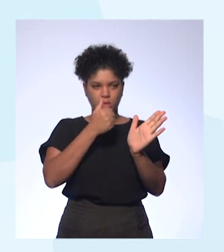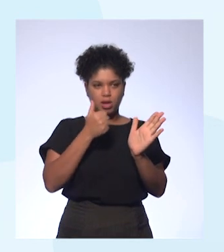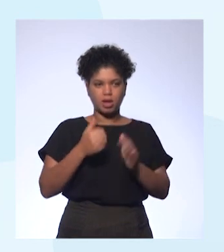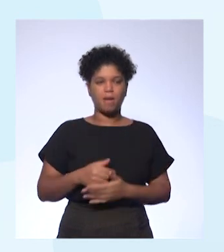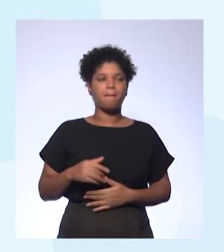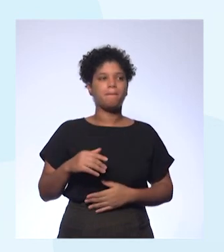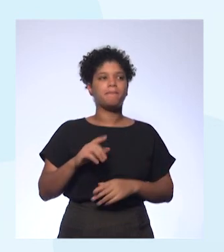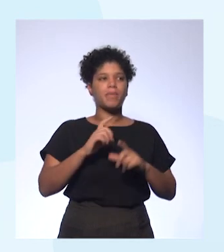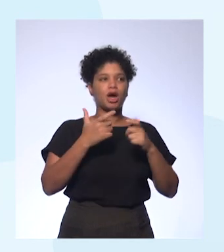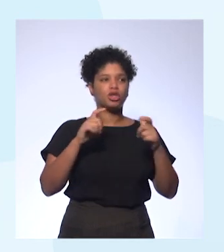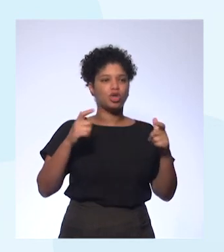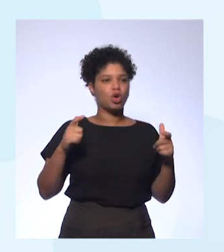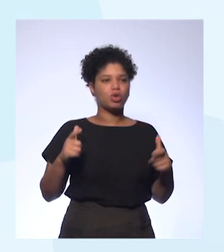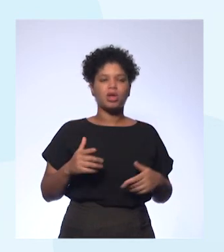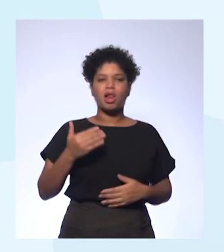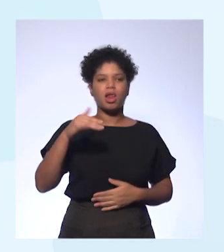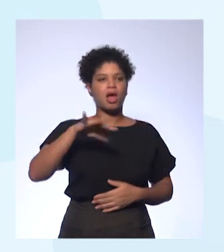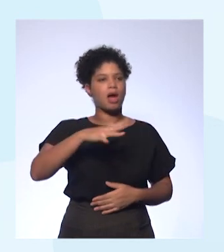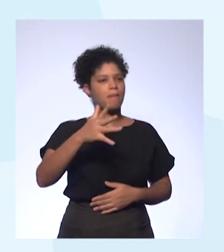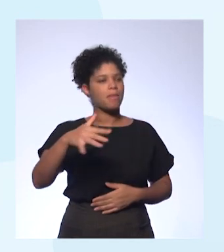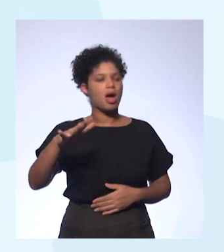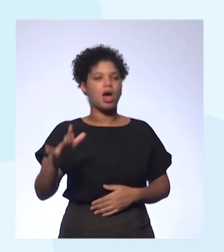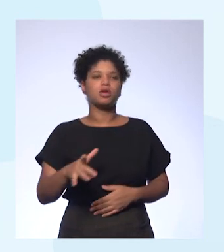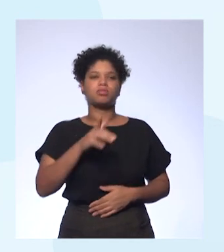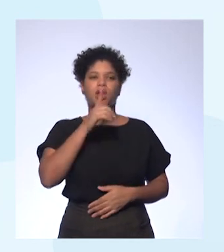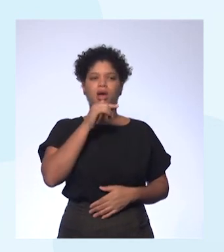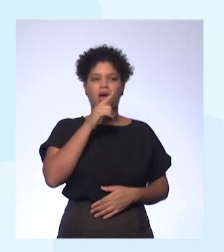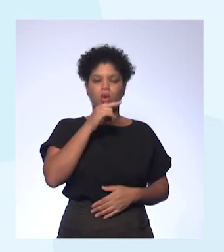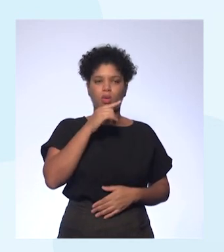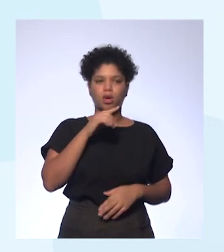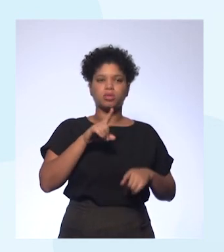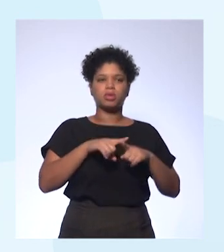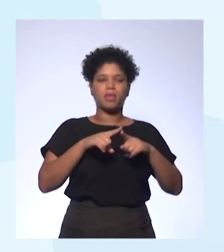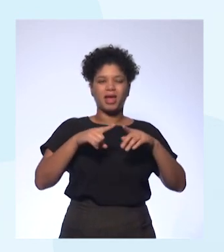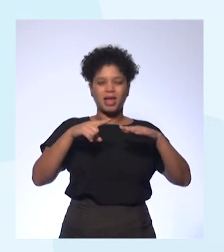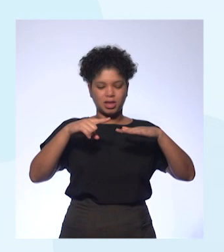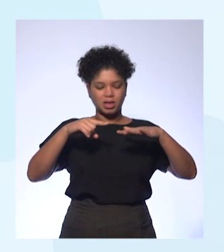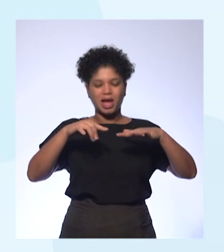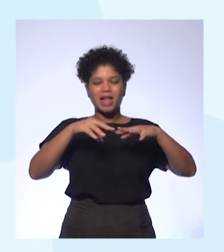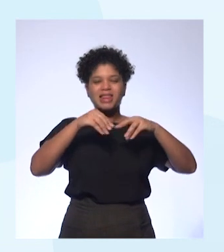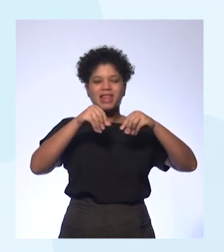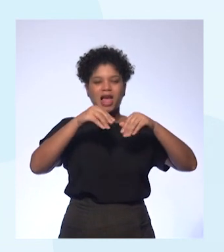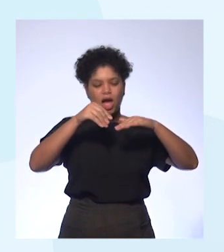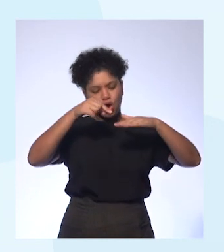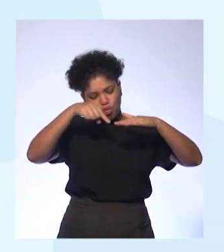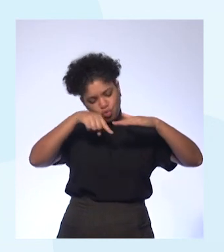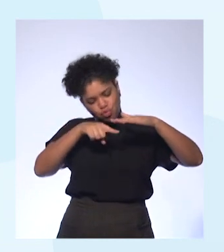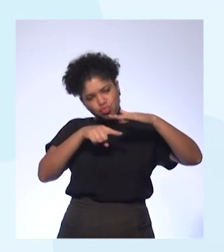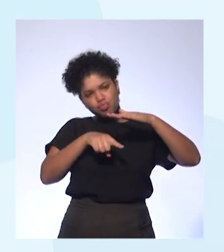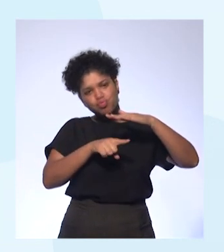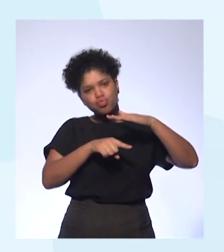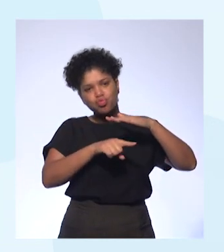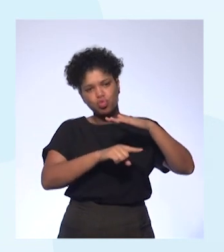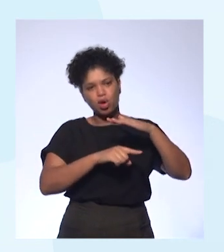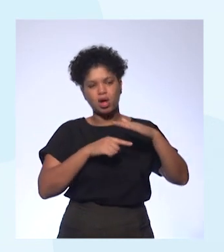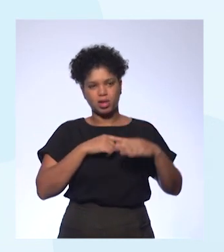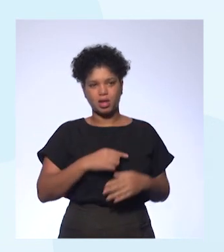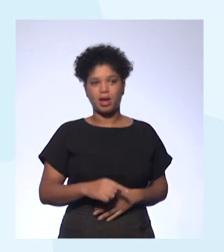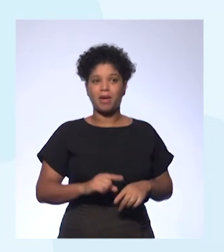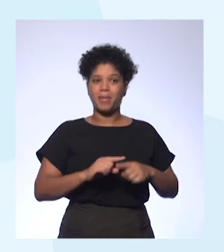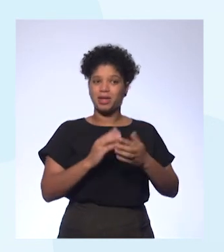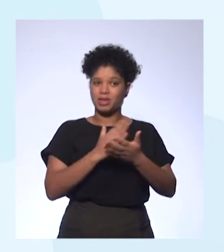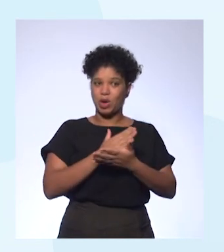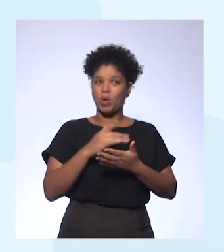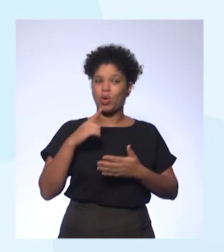livre, tanto no mar, em água doce e também no solo úmido. Mas alguns, eles ainda vão ser